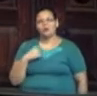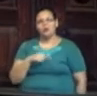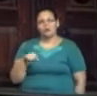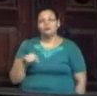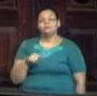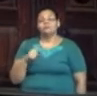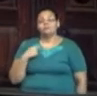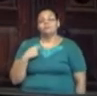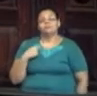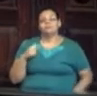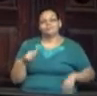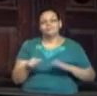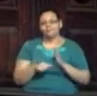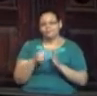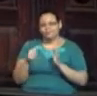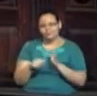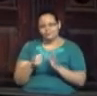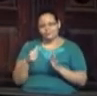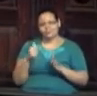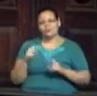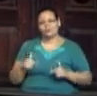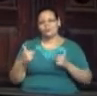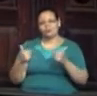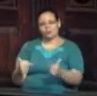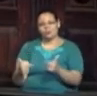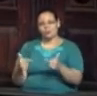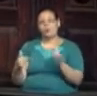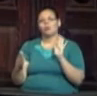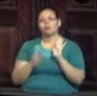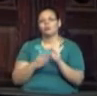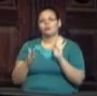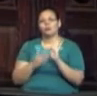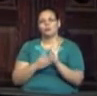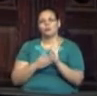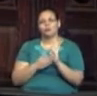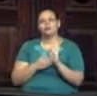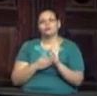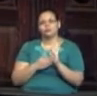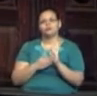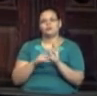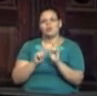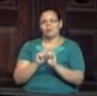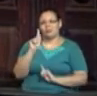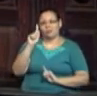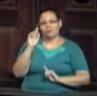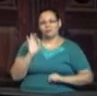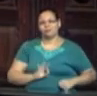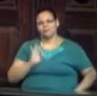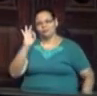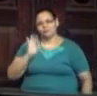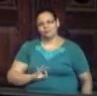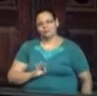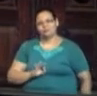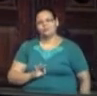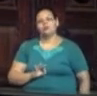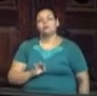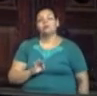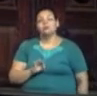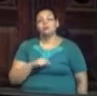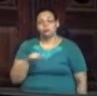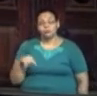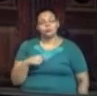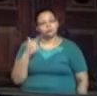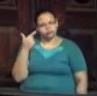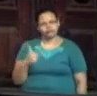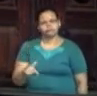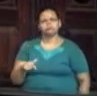de primeiro plano, na primeira iniciativa, a proposta dessas alíquotas diferenciadas adicionais. Temos que, mais